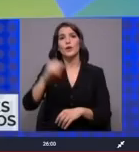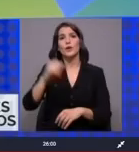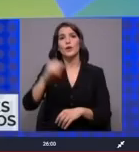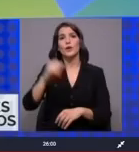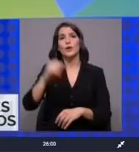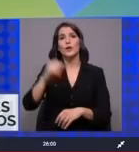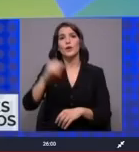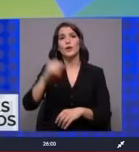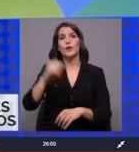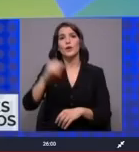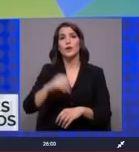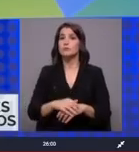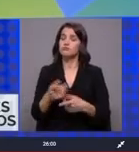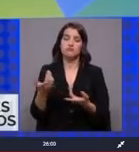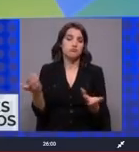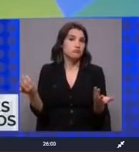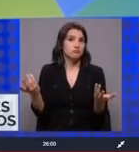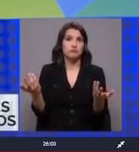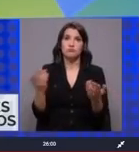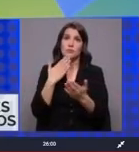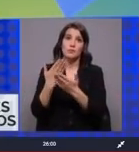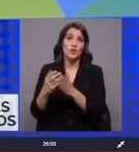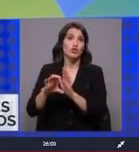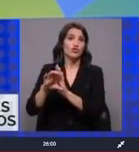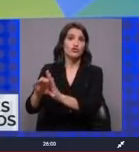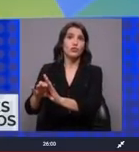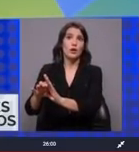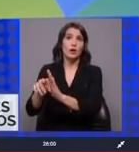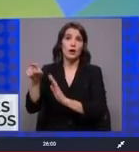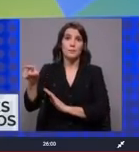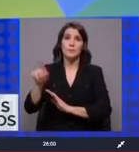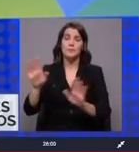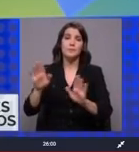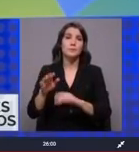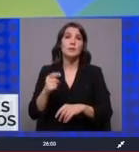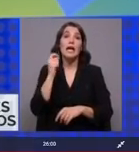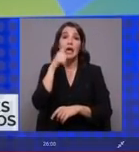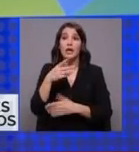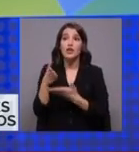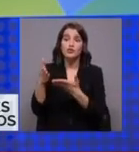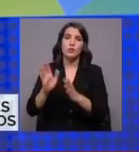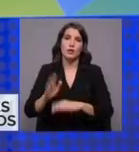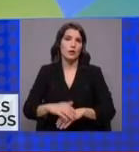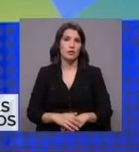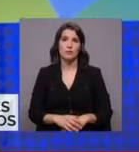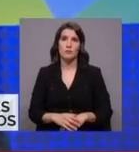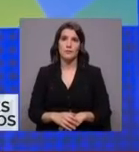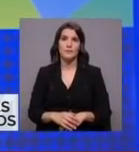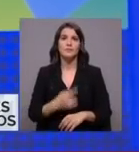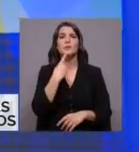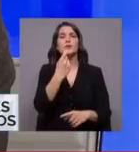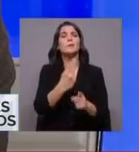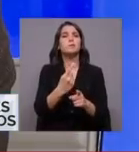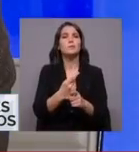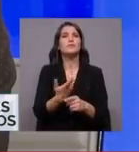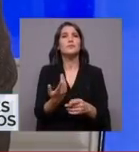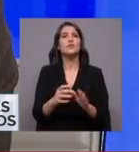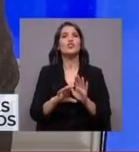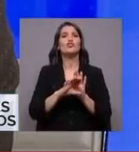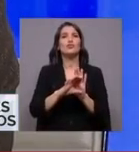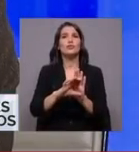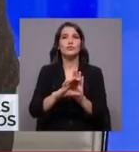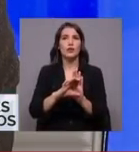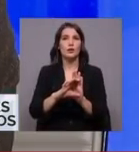isso vou tiver um é uma cena que o padre diz para Alba chega e não sobre quem ajuda isso exatamente a mesma pergunta até porque é que chega é